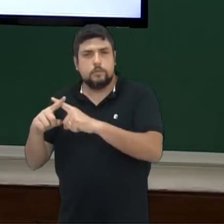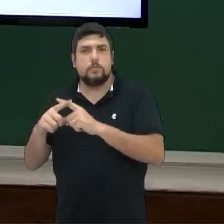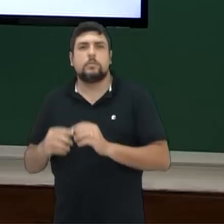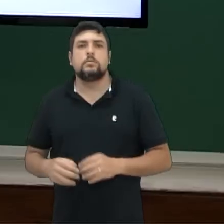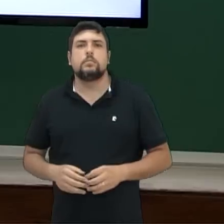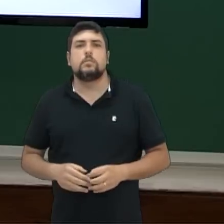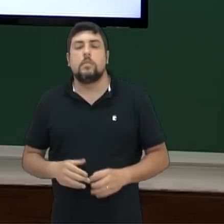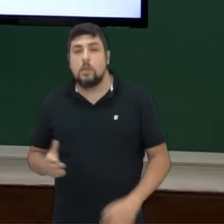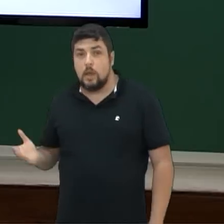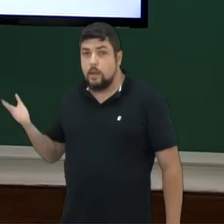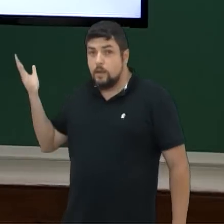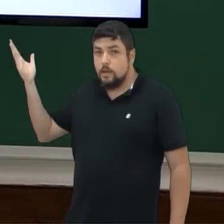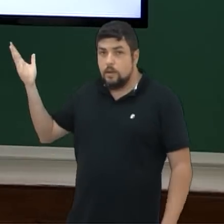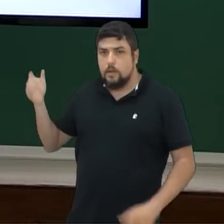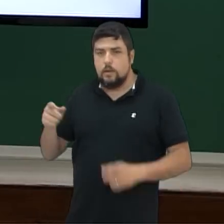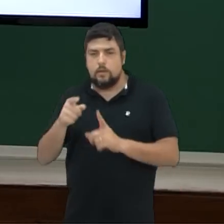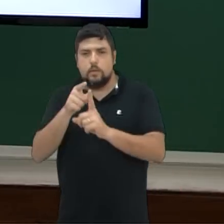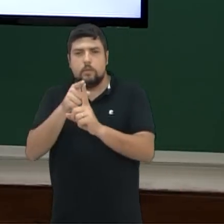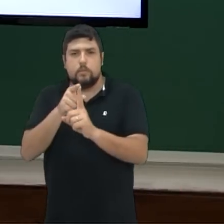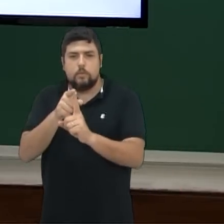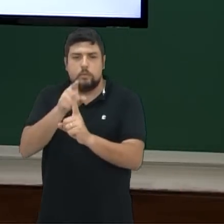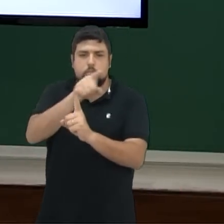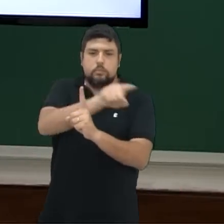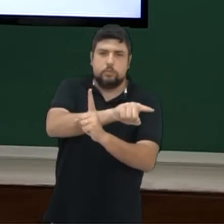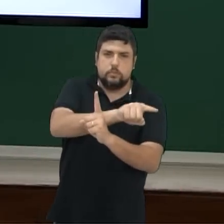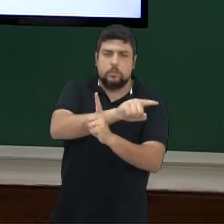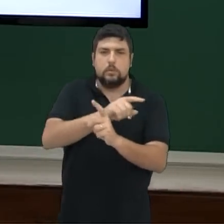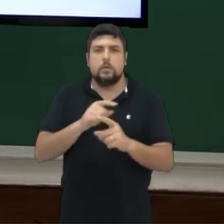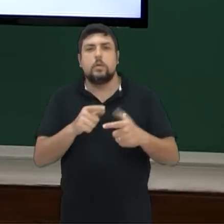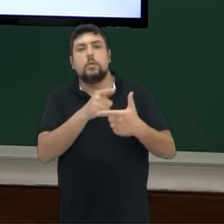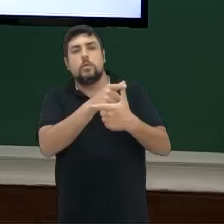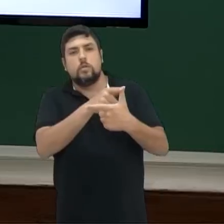gente vai dividir por 10.